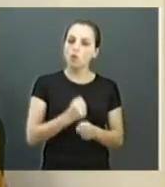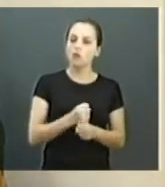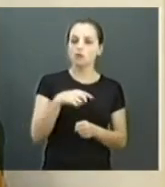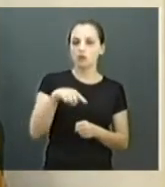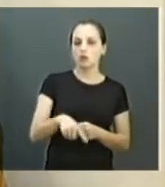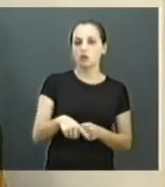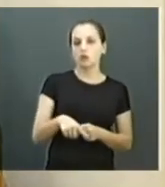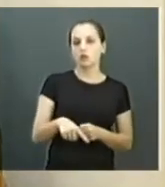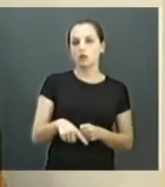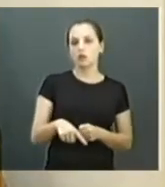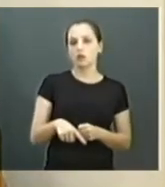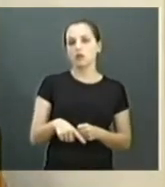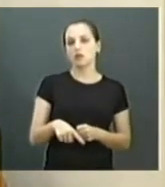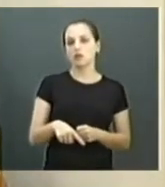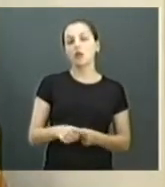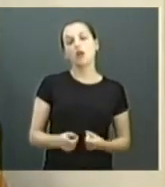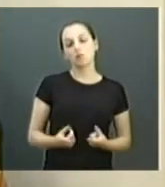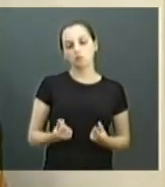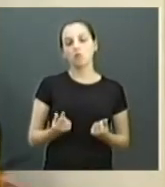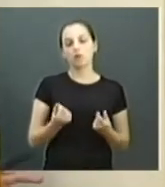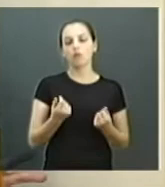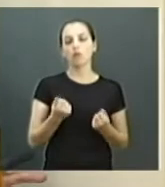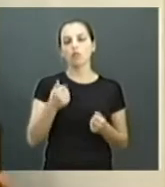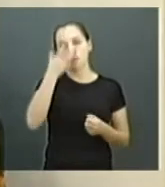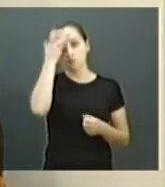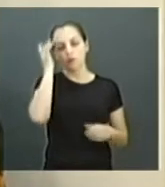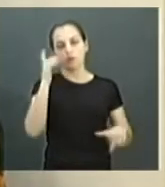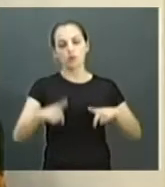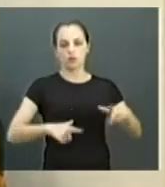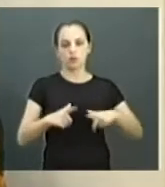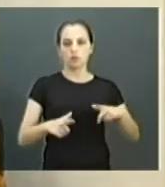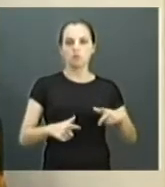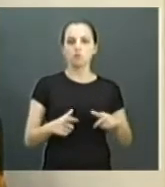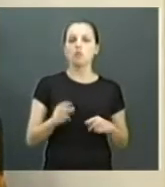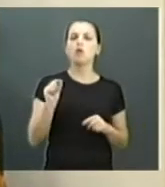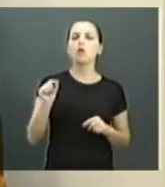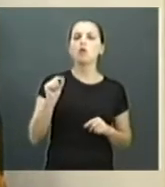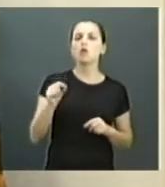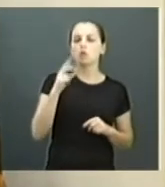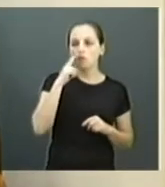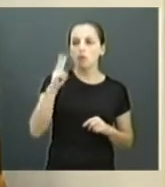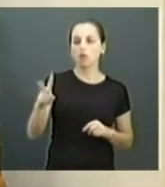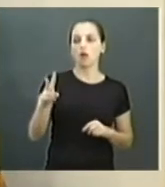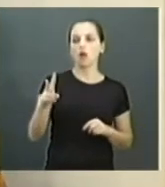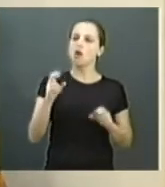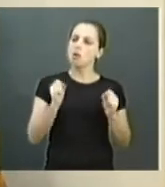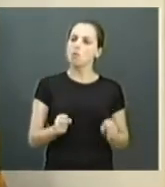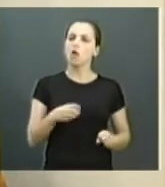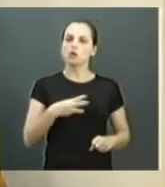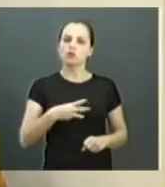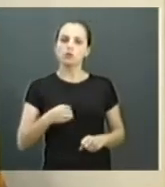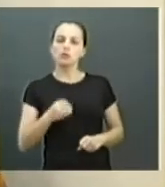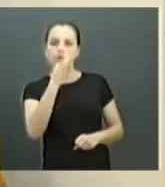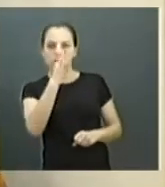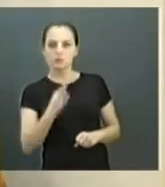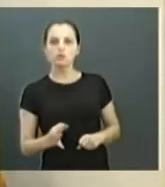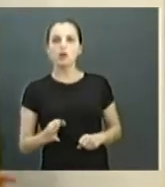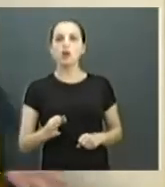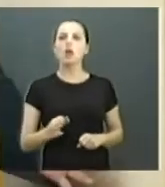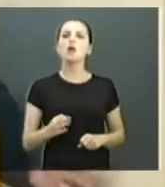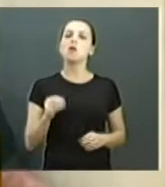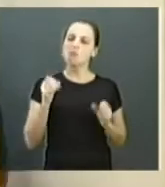pra, de ganho real para o servidor. Então como que eu não posso olhar? Poderia ser 30? Poderia. Mas aqui é no